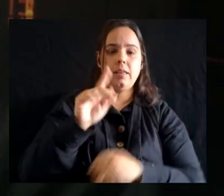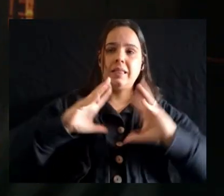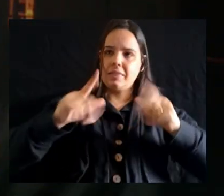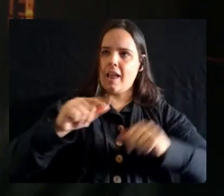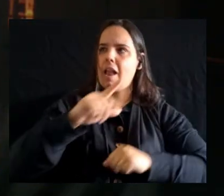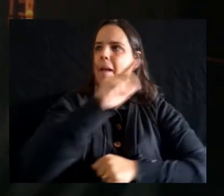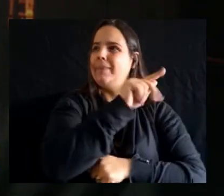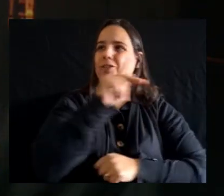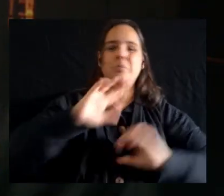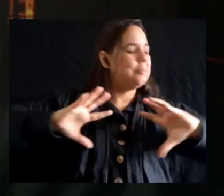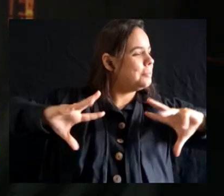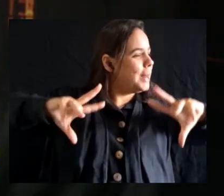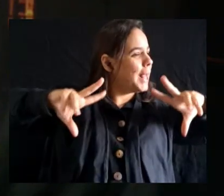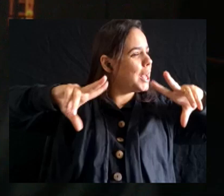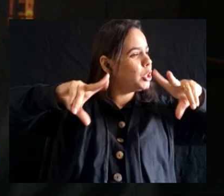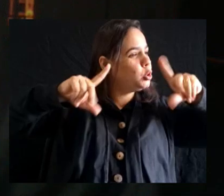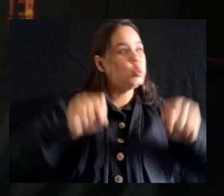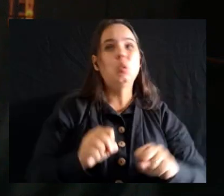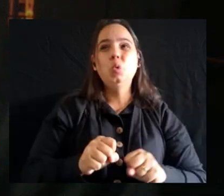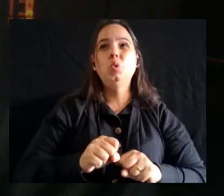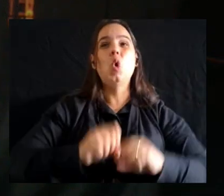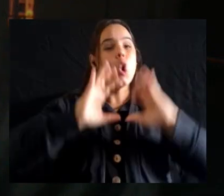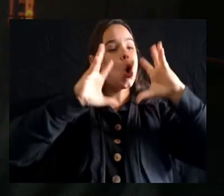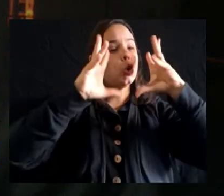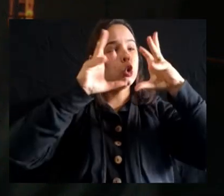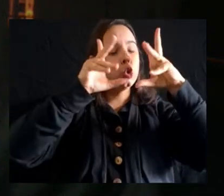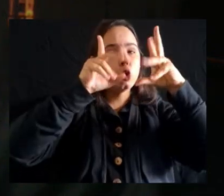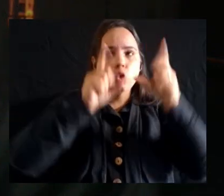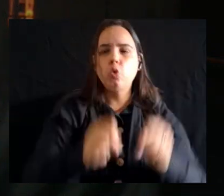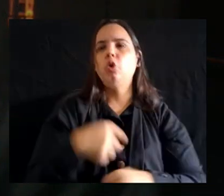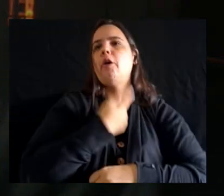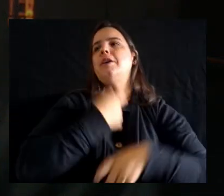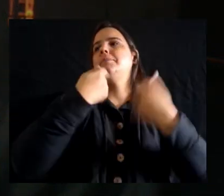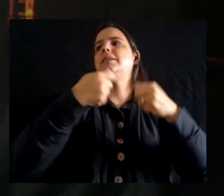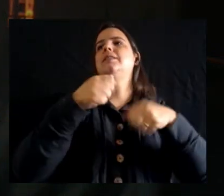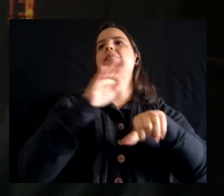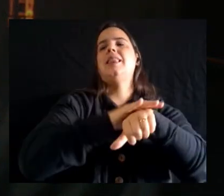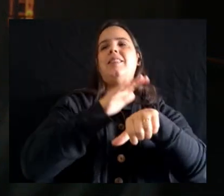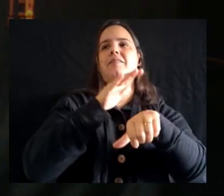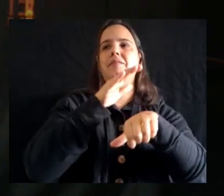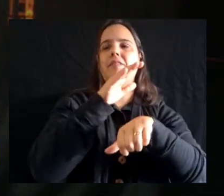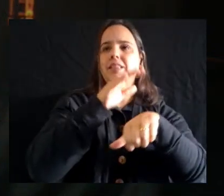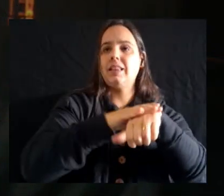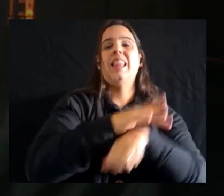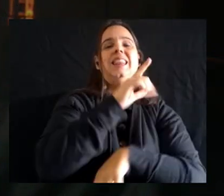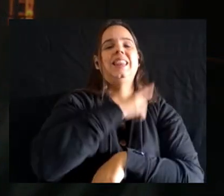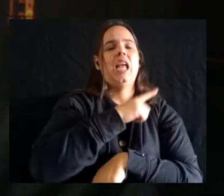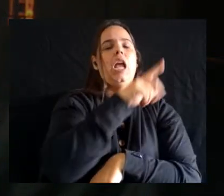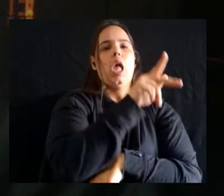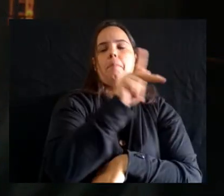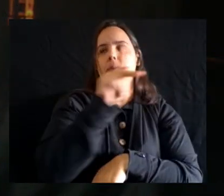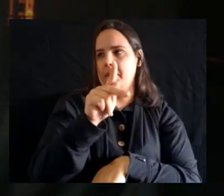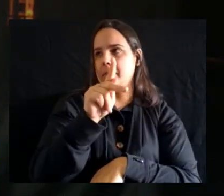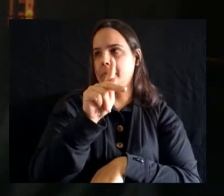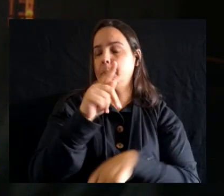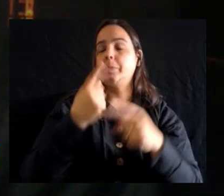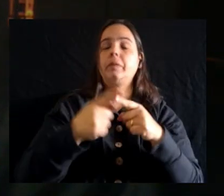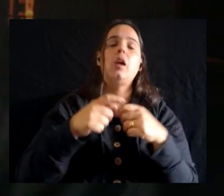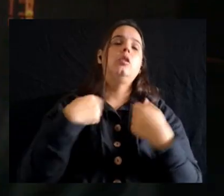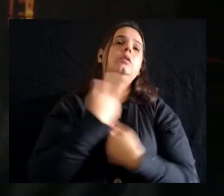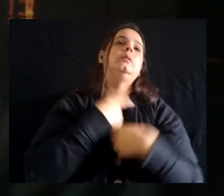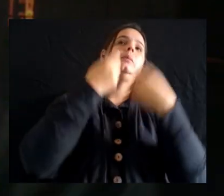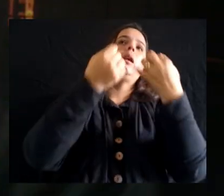Para literalmente tudo, mas a gente está direcionando para os aplicativos aí de exercício físico,